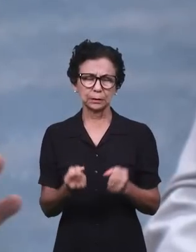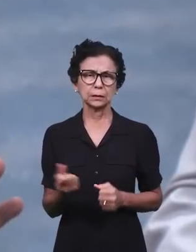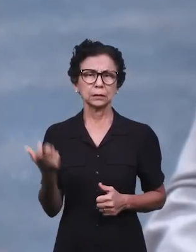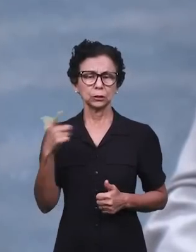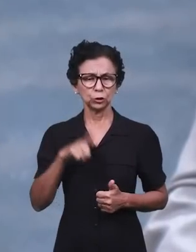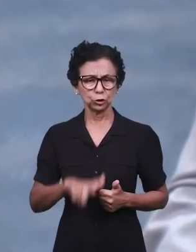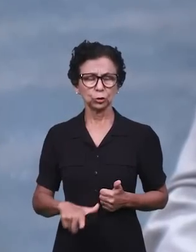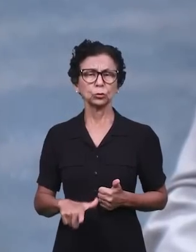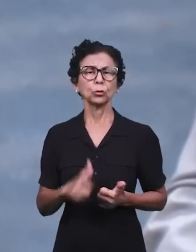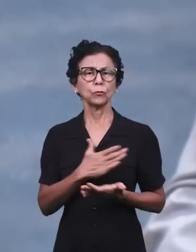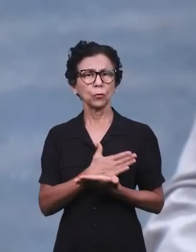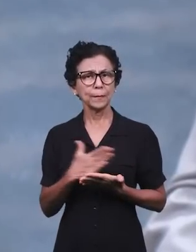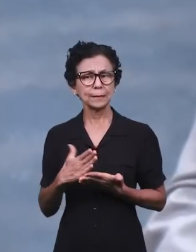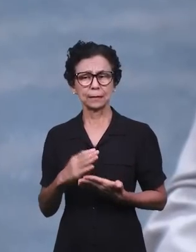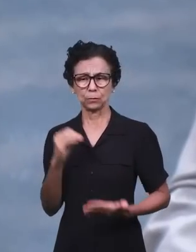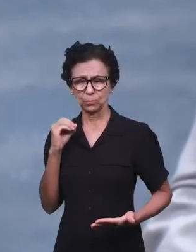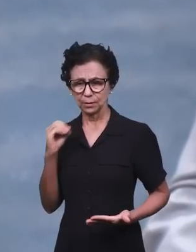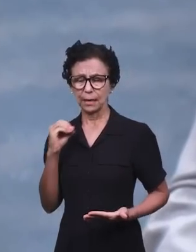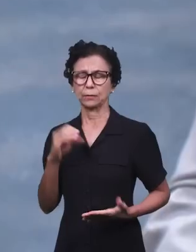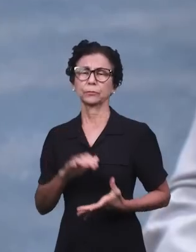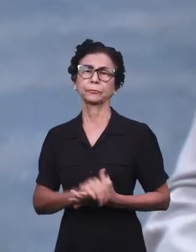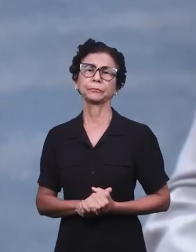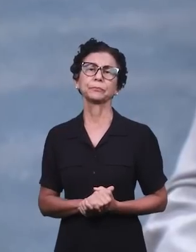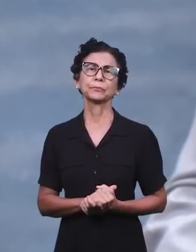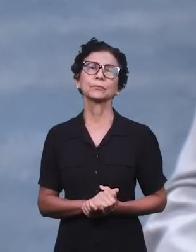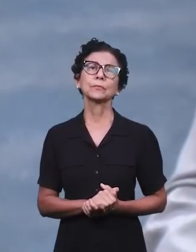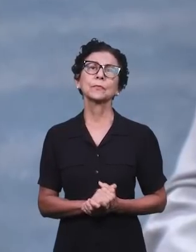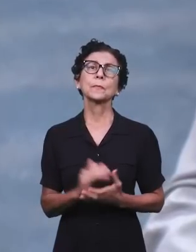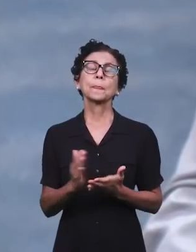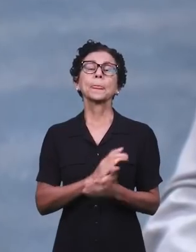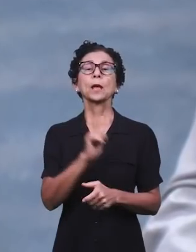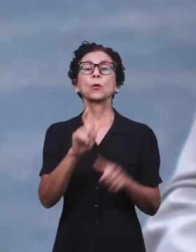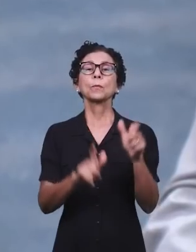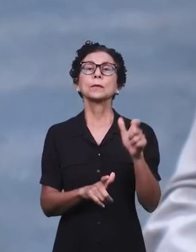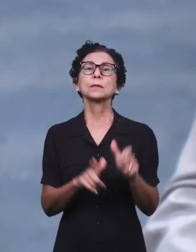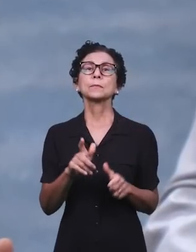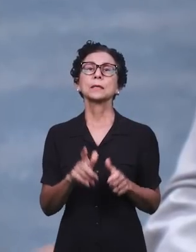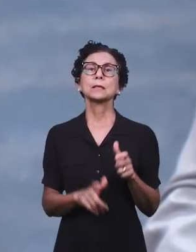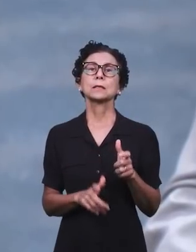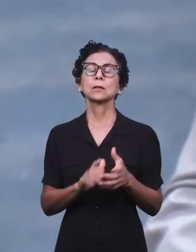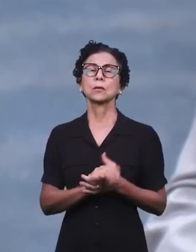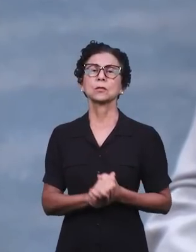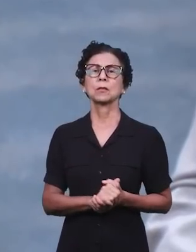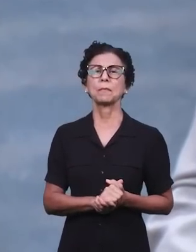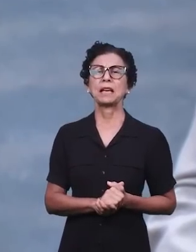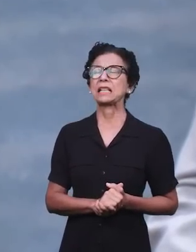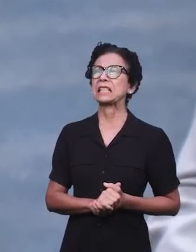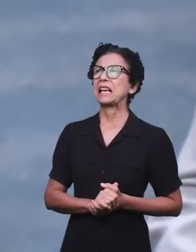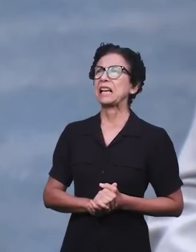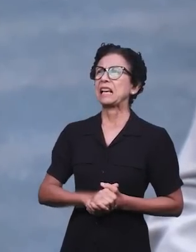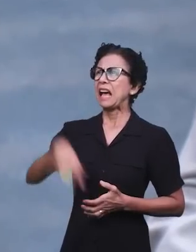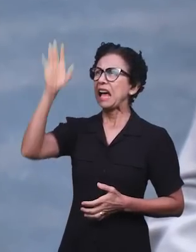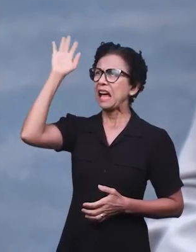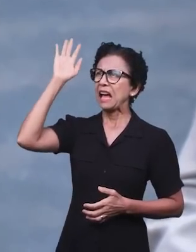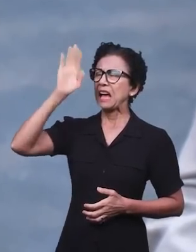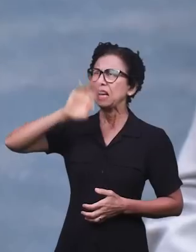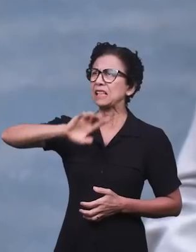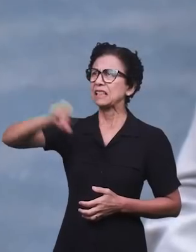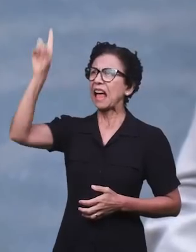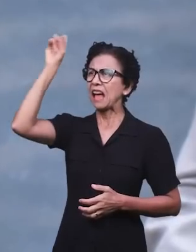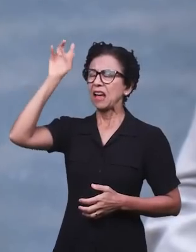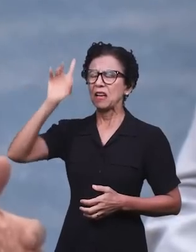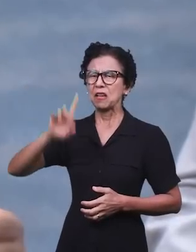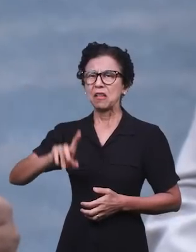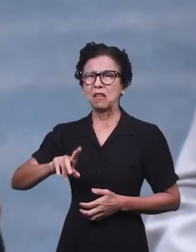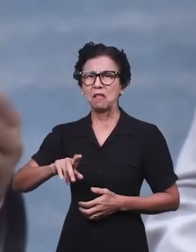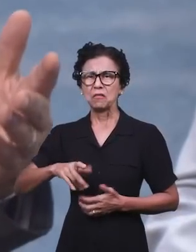e o que o Senhor vai dar. E às vezes alguns acontece diferente, eles começam a amaldiçoar Deus. Quer dizer, eles perderam tudo e